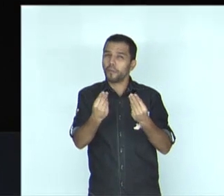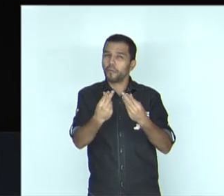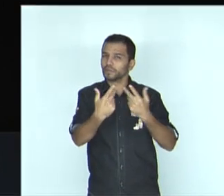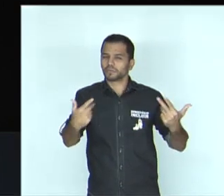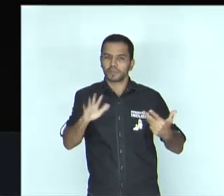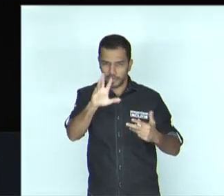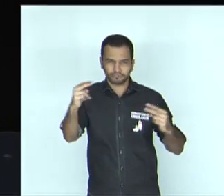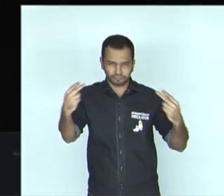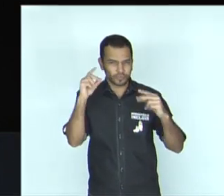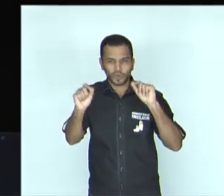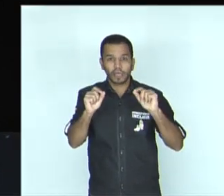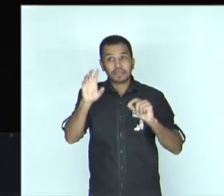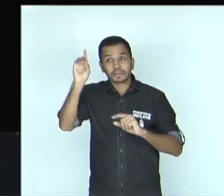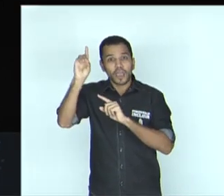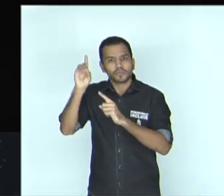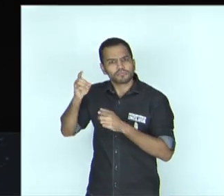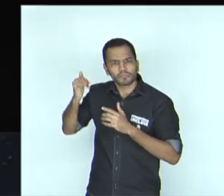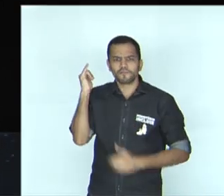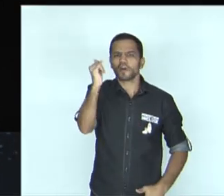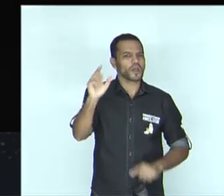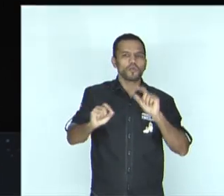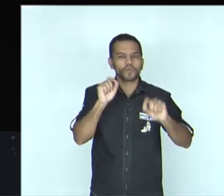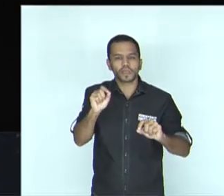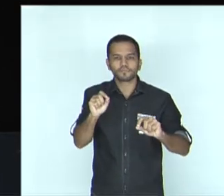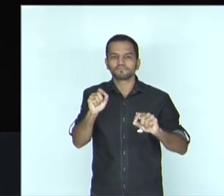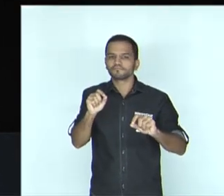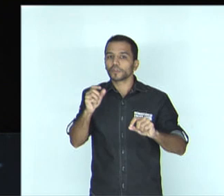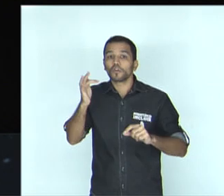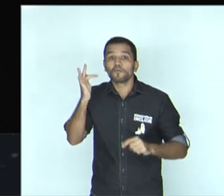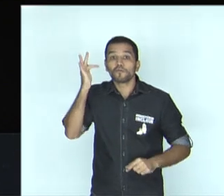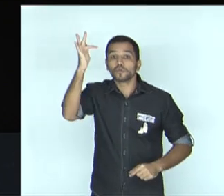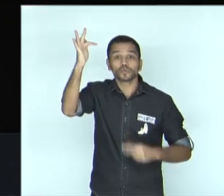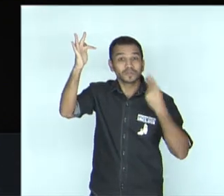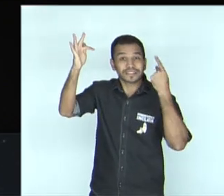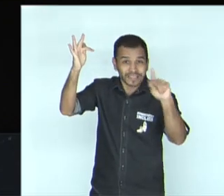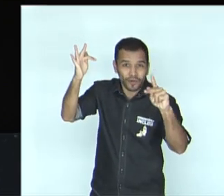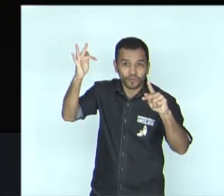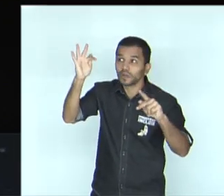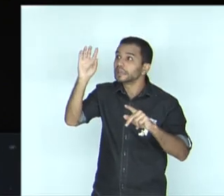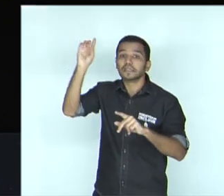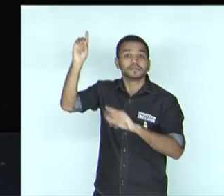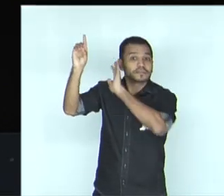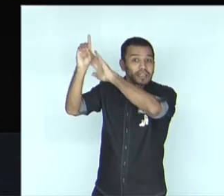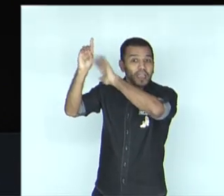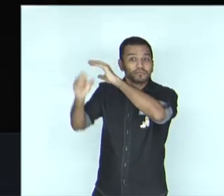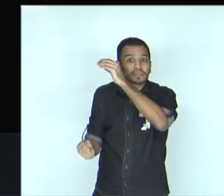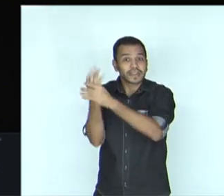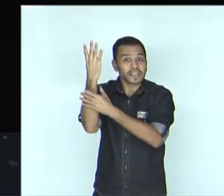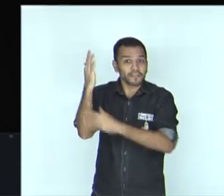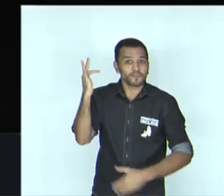olha uma coisa que Deus está dizendo para você. Quem define o teu futuro é Ele. Não é